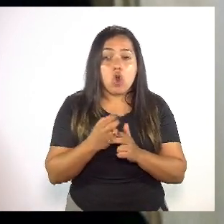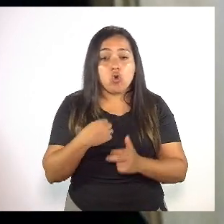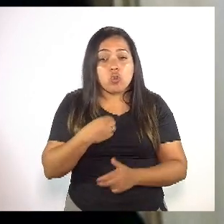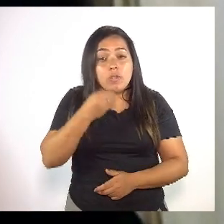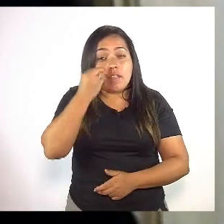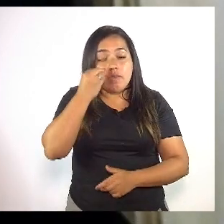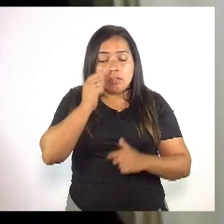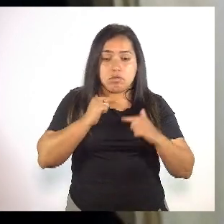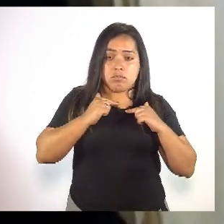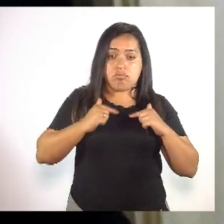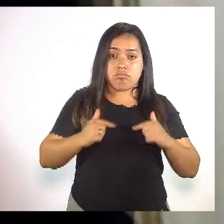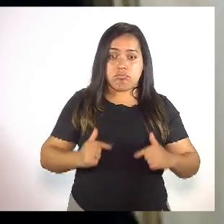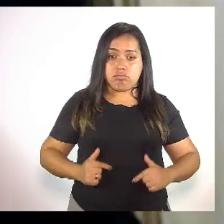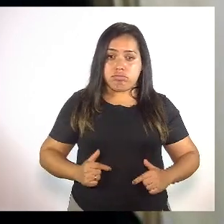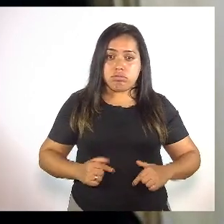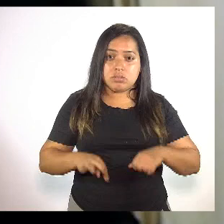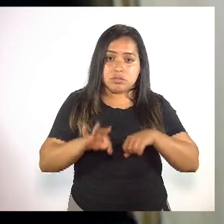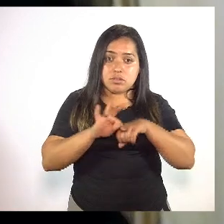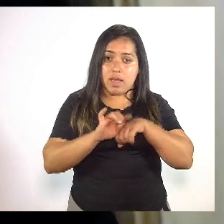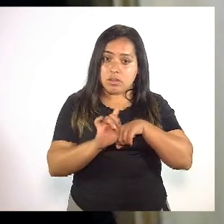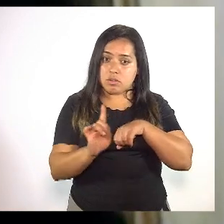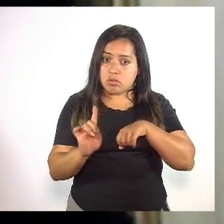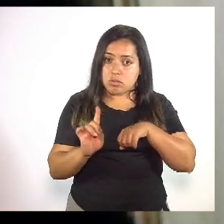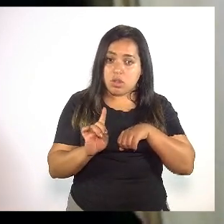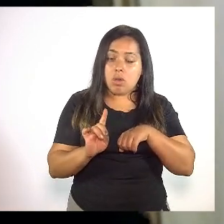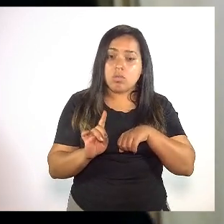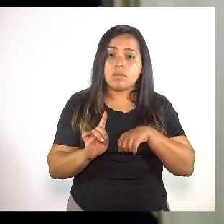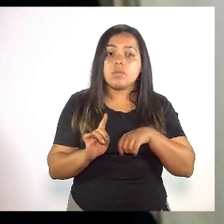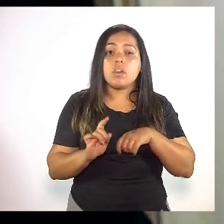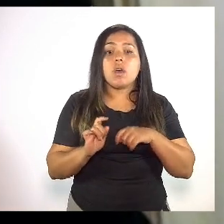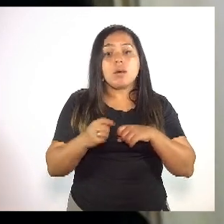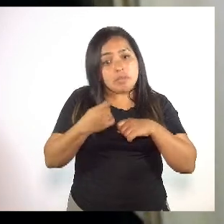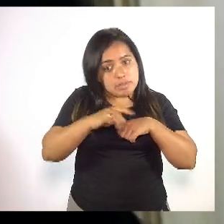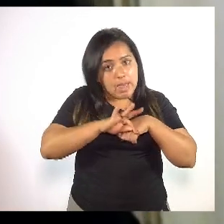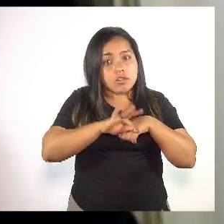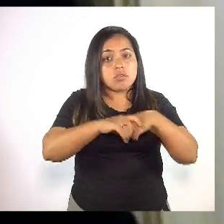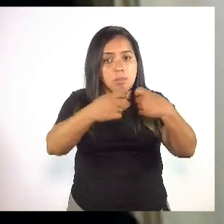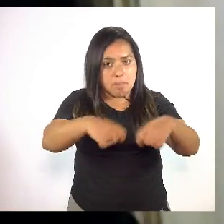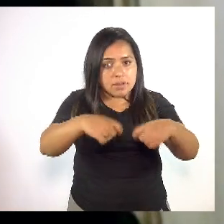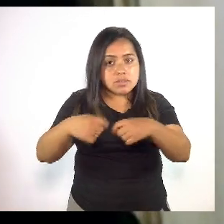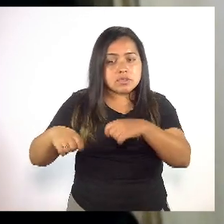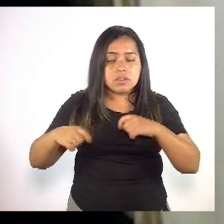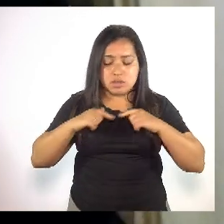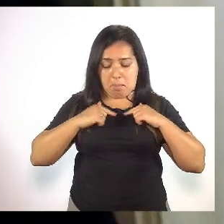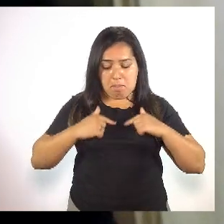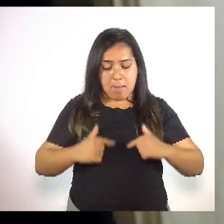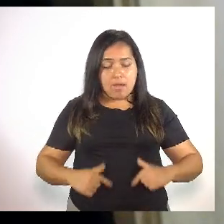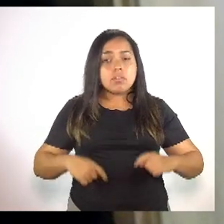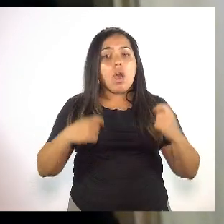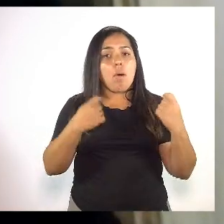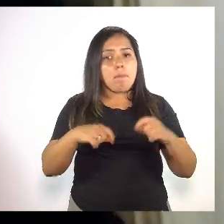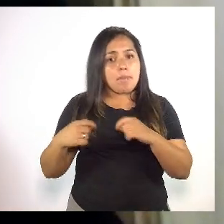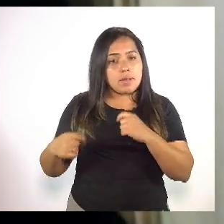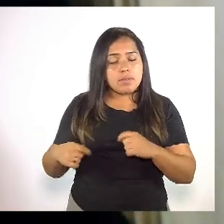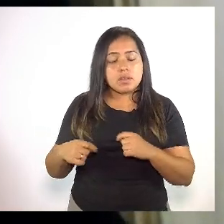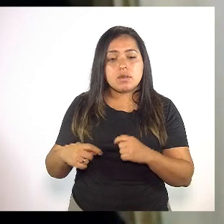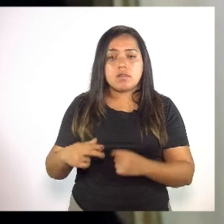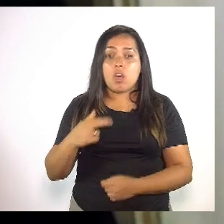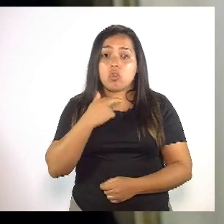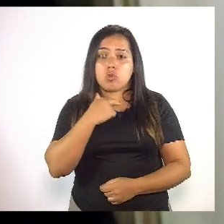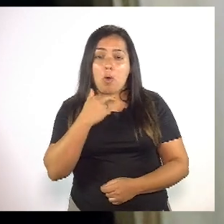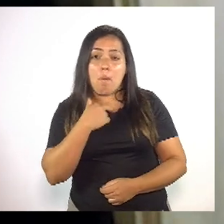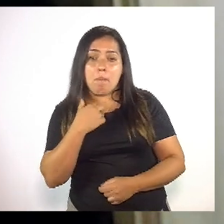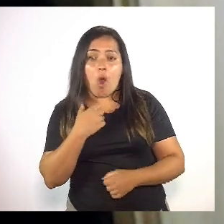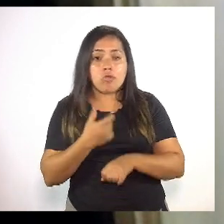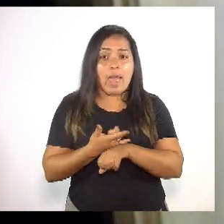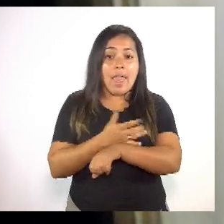possível e técnico, e não levando para o fígado, porque essa é a nossa função como parlamentar. A gente tem que ter o devido juízo,